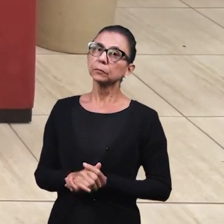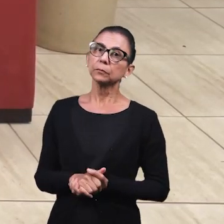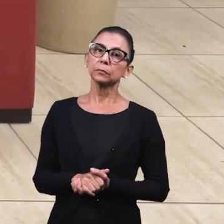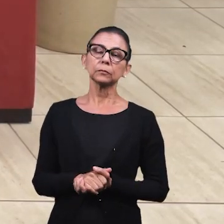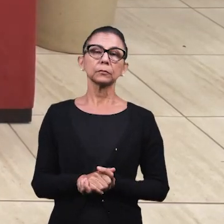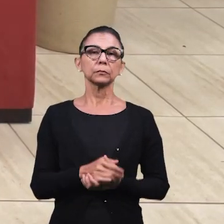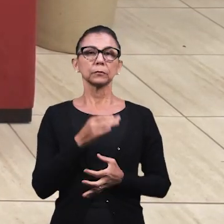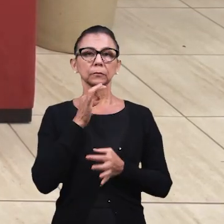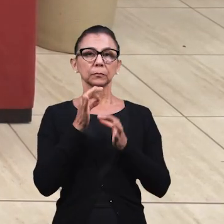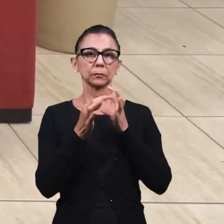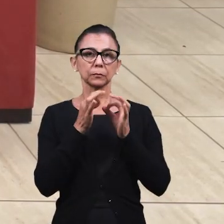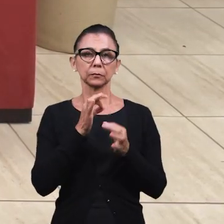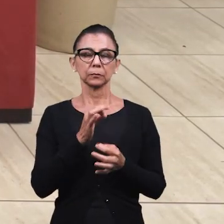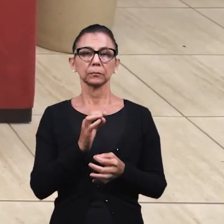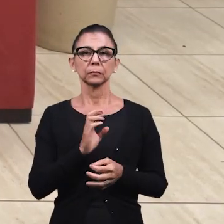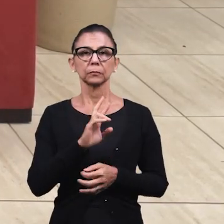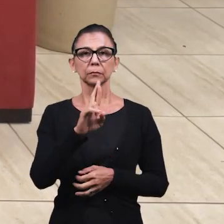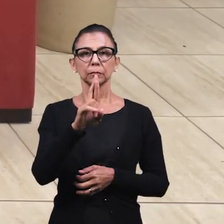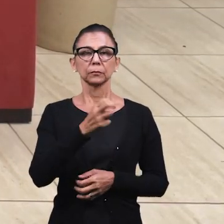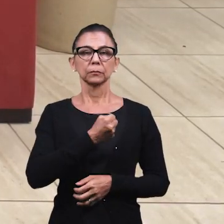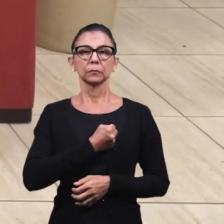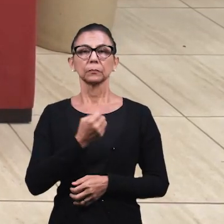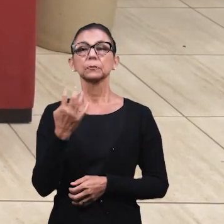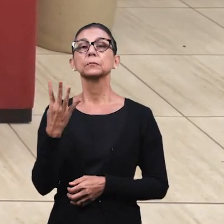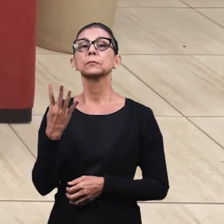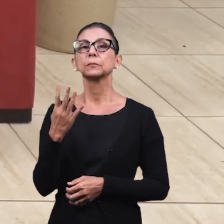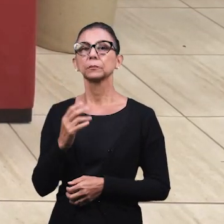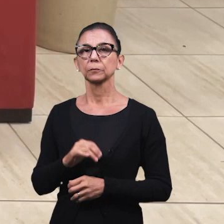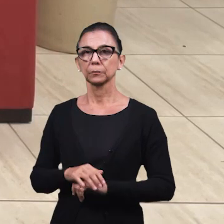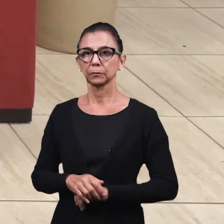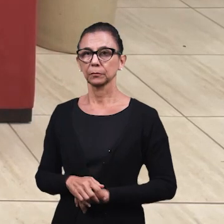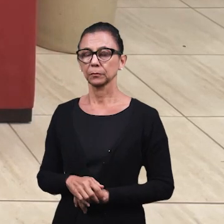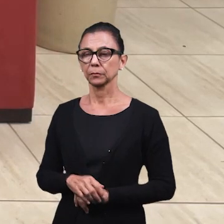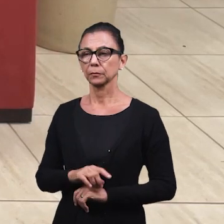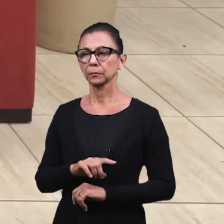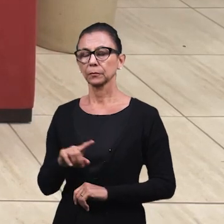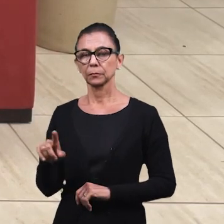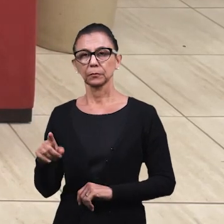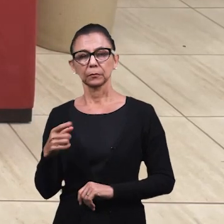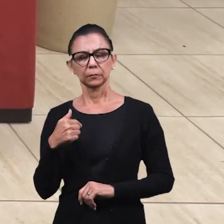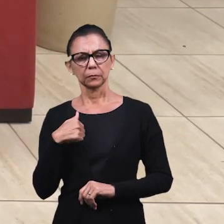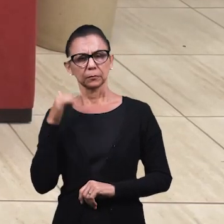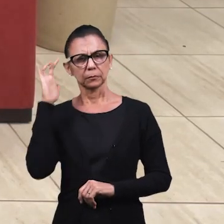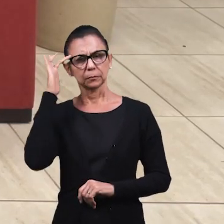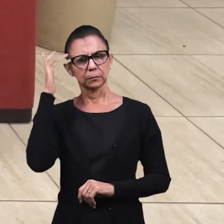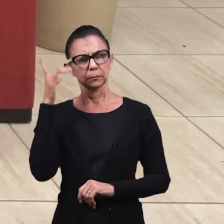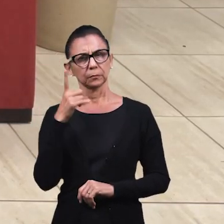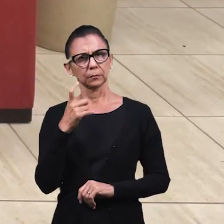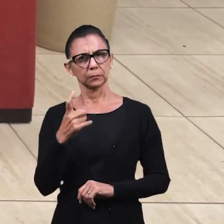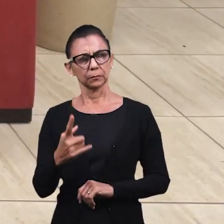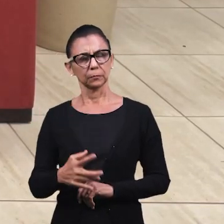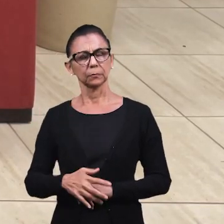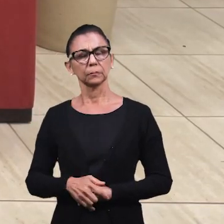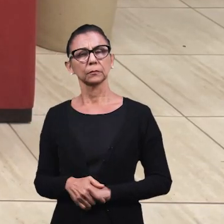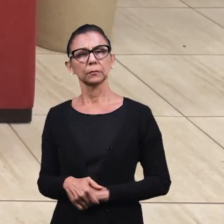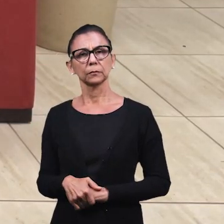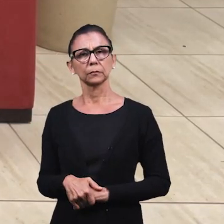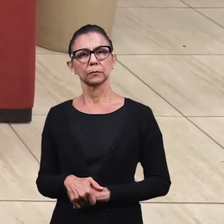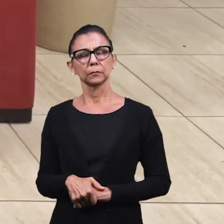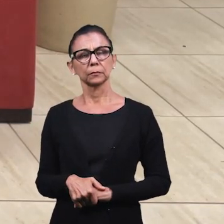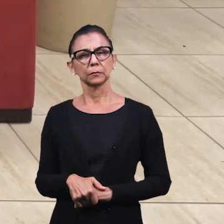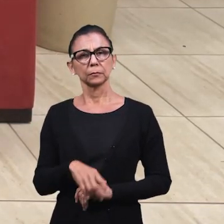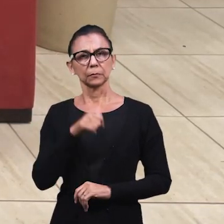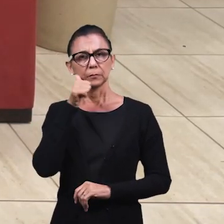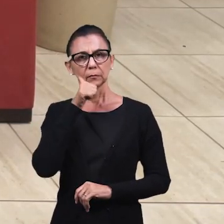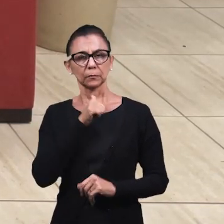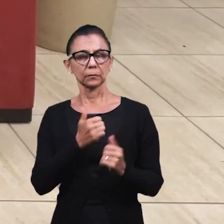e o Anderson vai comentar então a resposta número 4. Qual o comentário que você tem a fazer? Bem, irmãos, eu achei muito interessante as